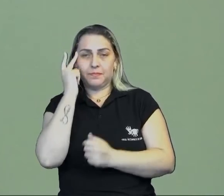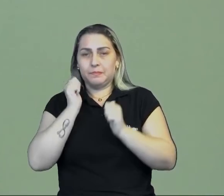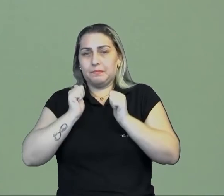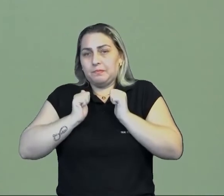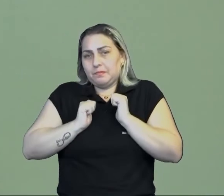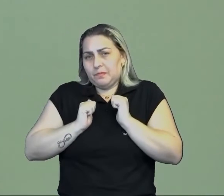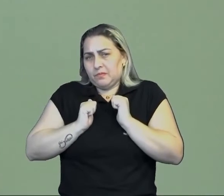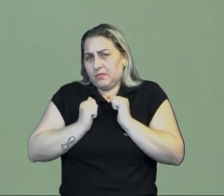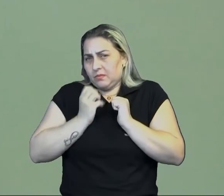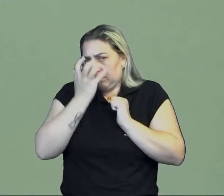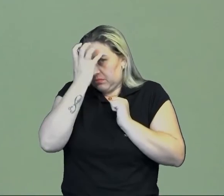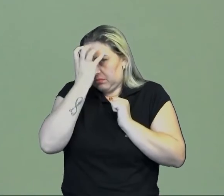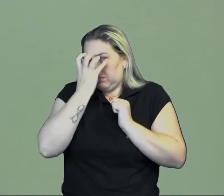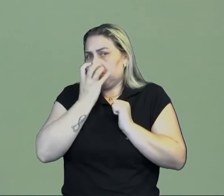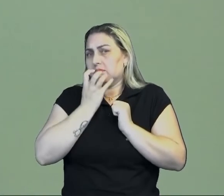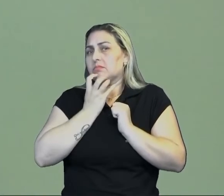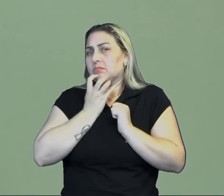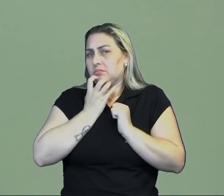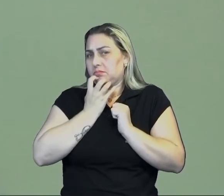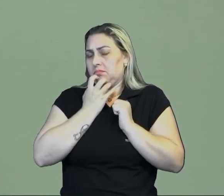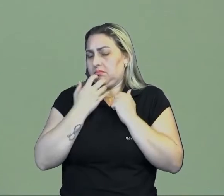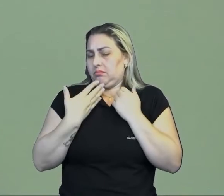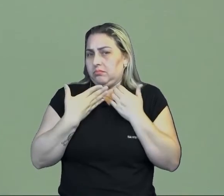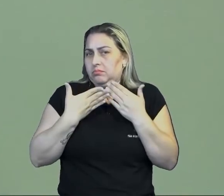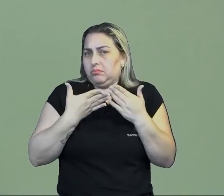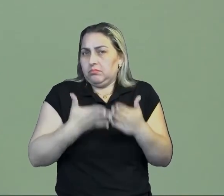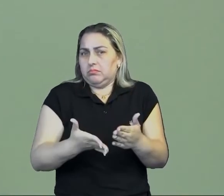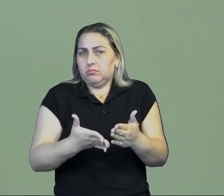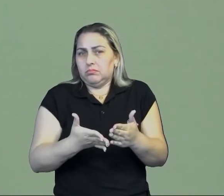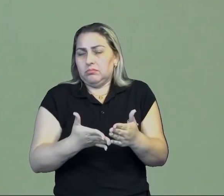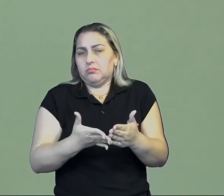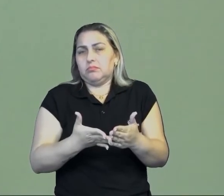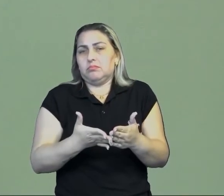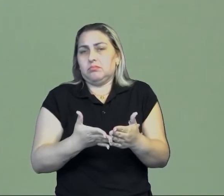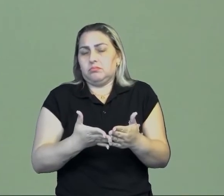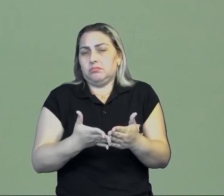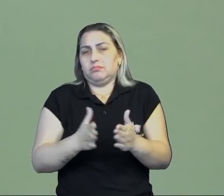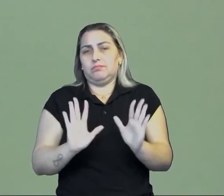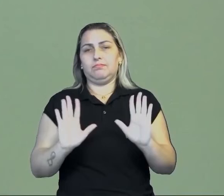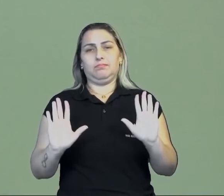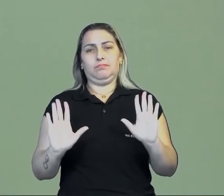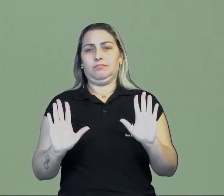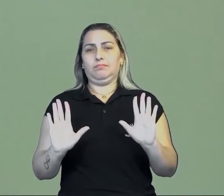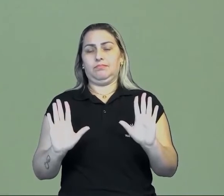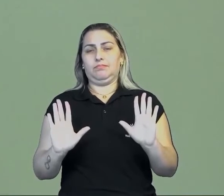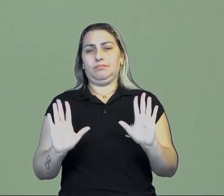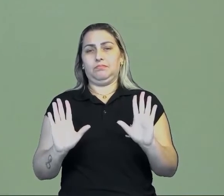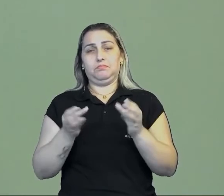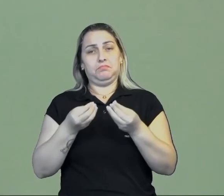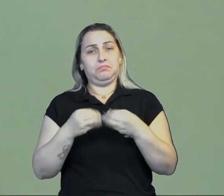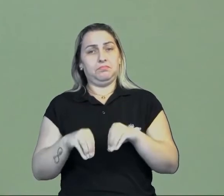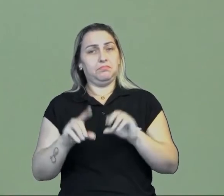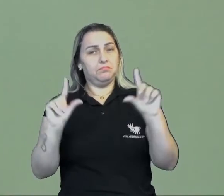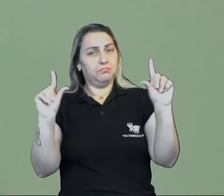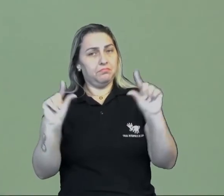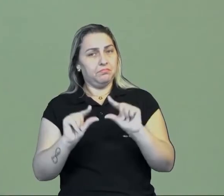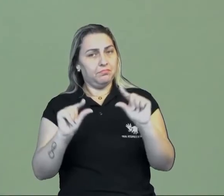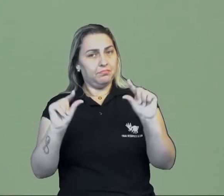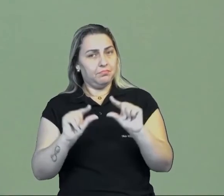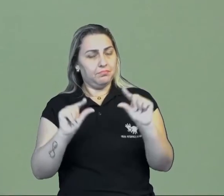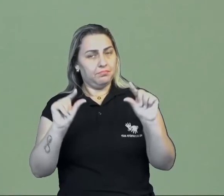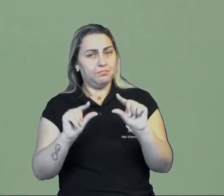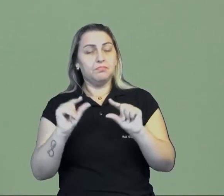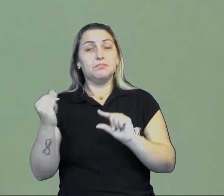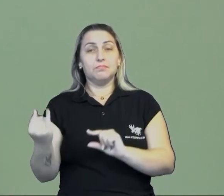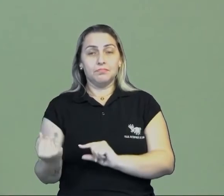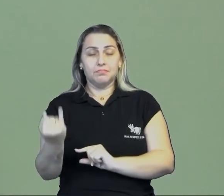meio cara fechada, Aquela pessoa que já chega assim meio... Aí já prejudica um pouco, pessoal?